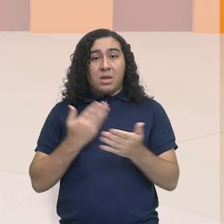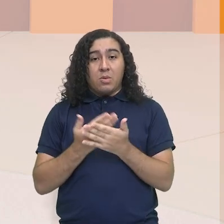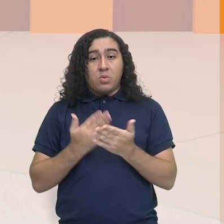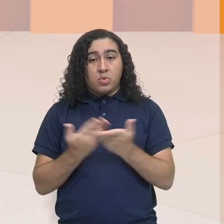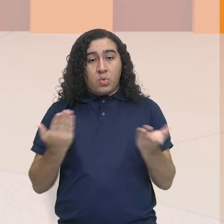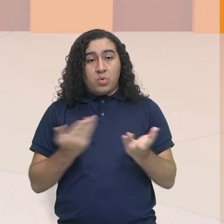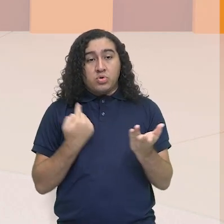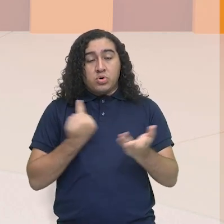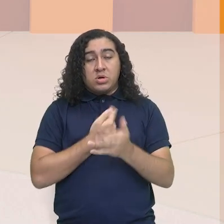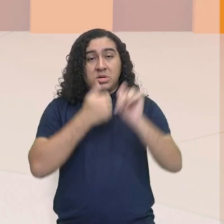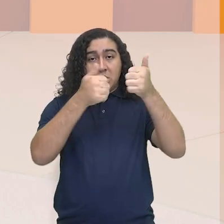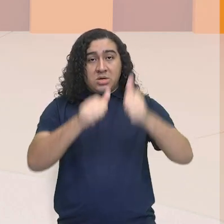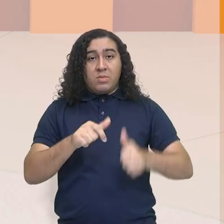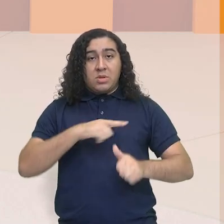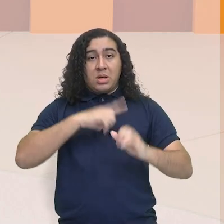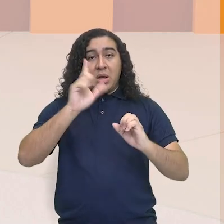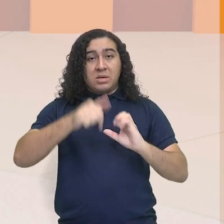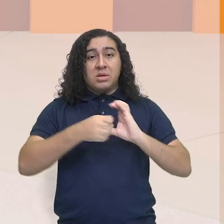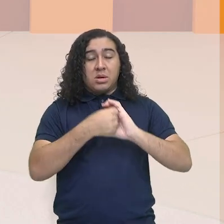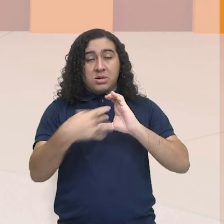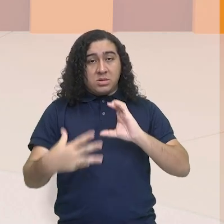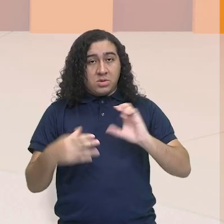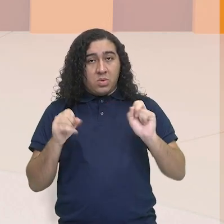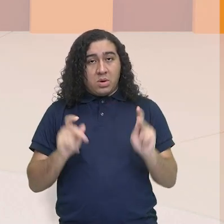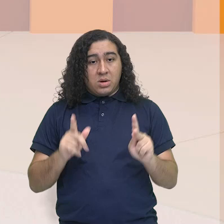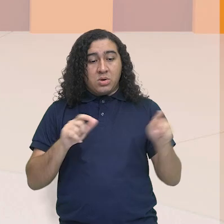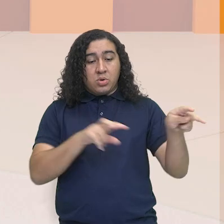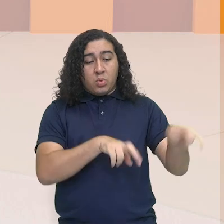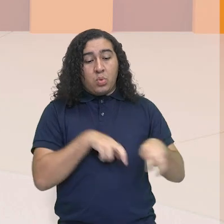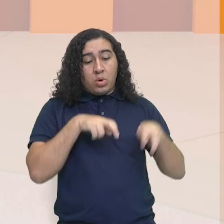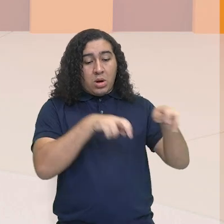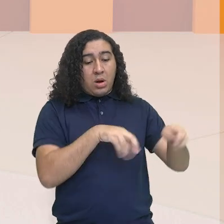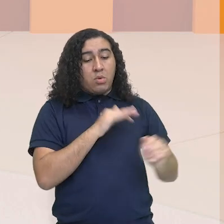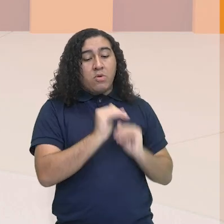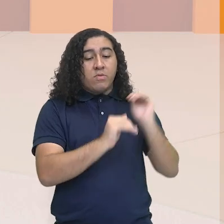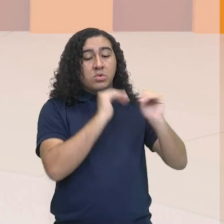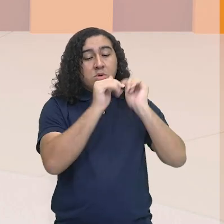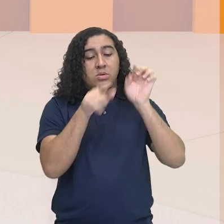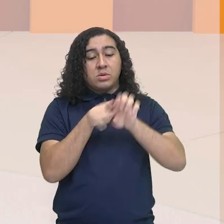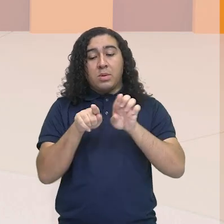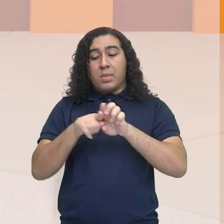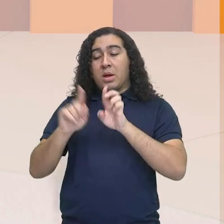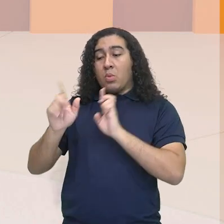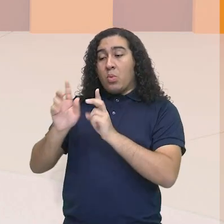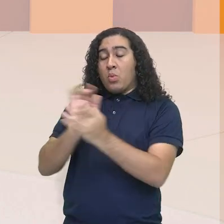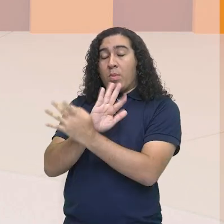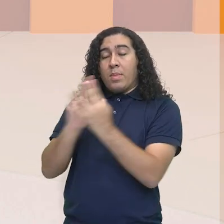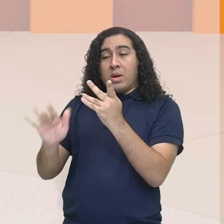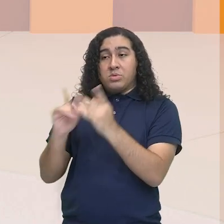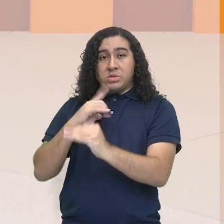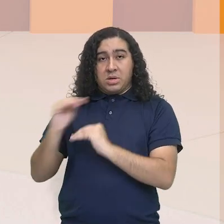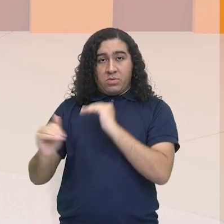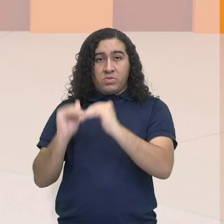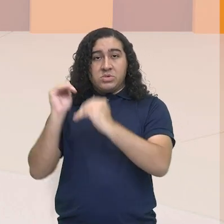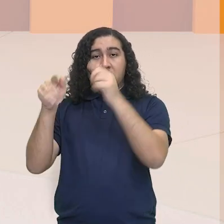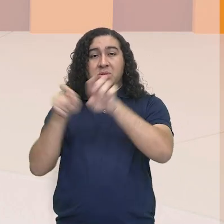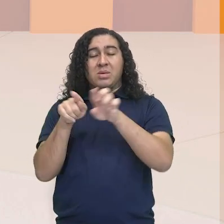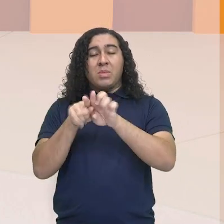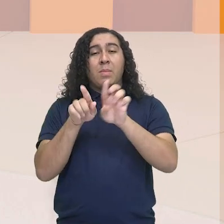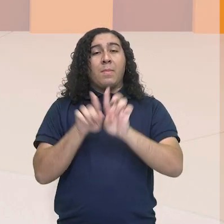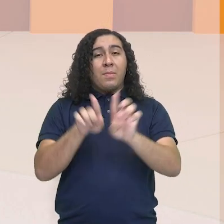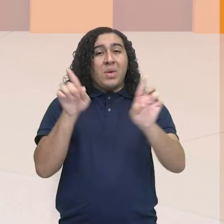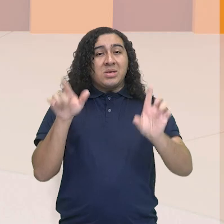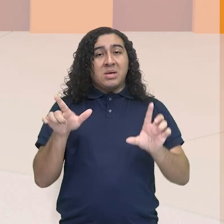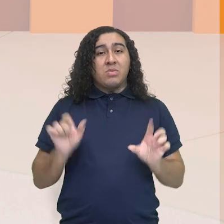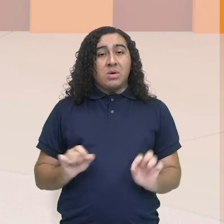nós verificamos que existem essas características, né? O meio rural com aquela evolução e o meio urbano, ele também evoluiu, mas essa